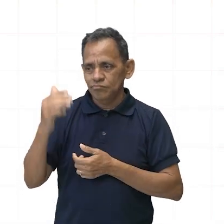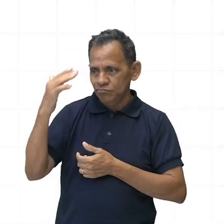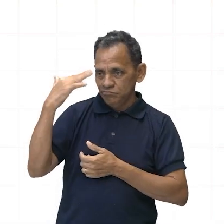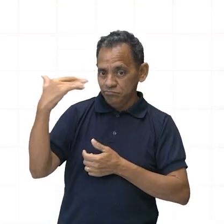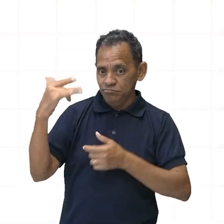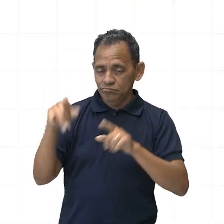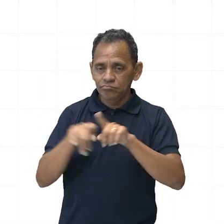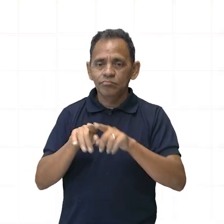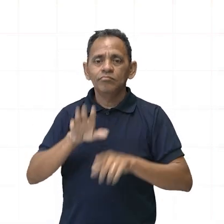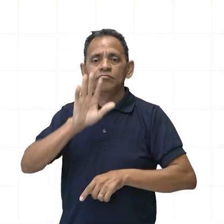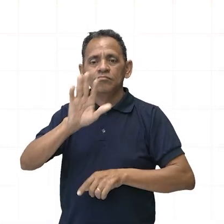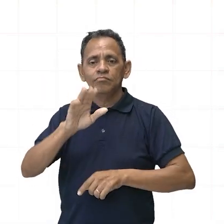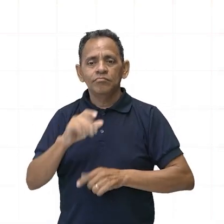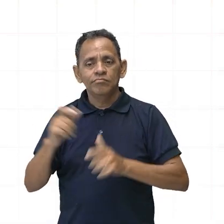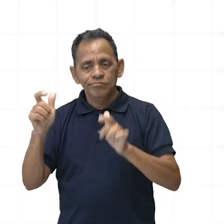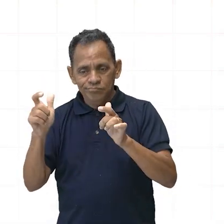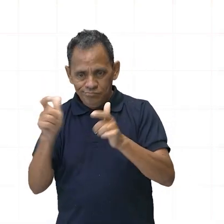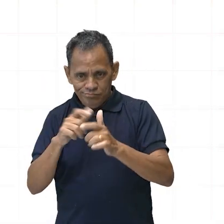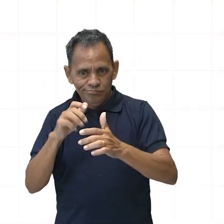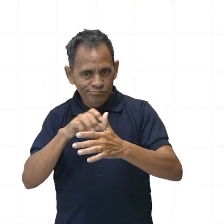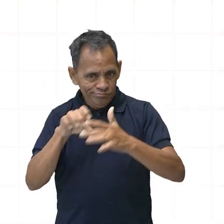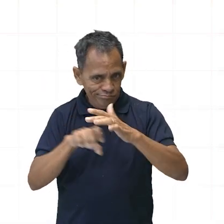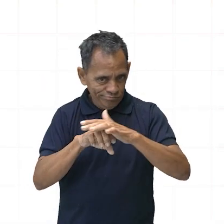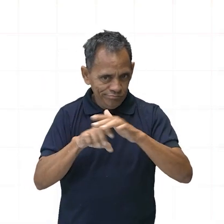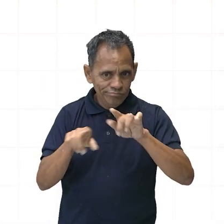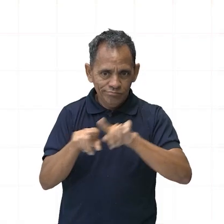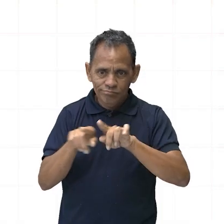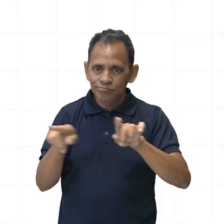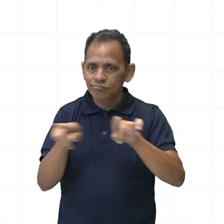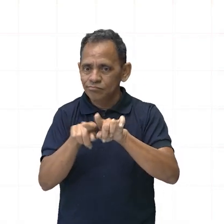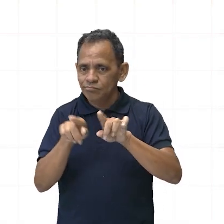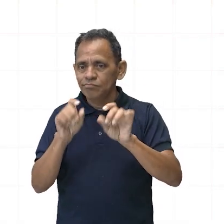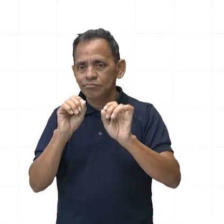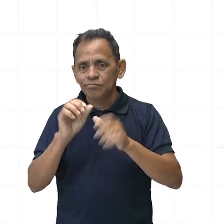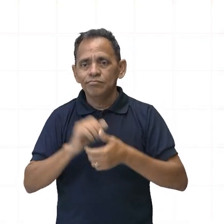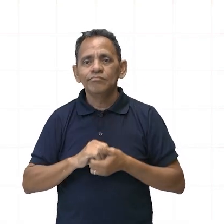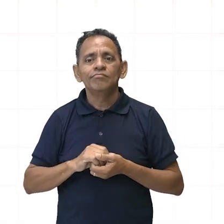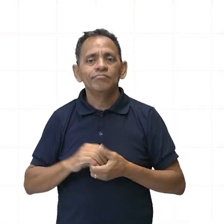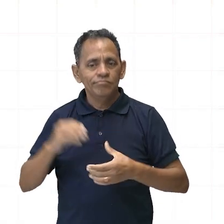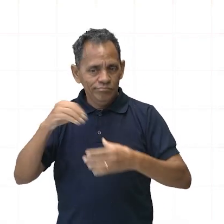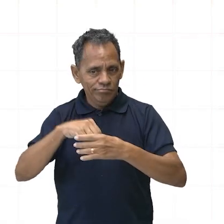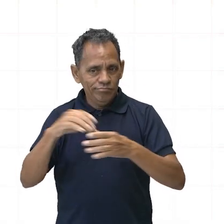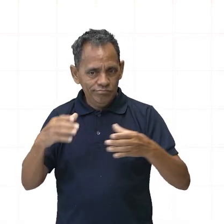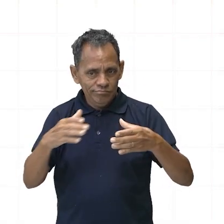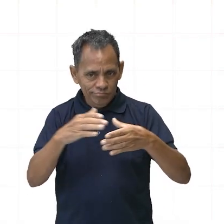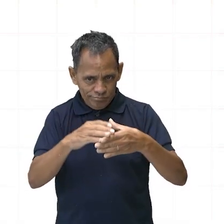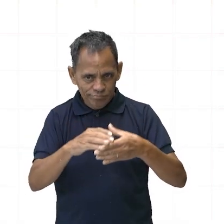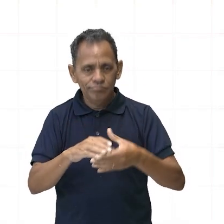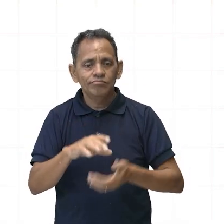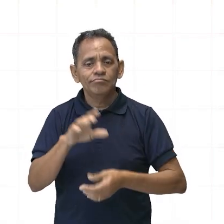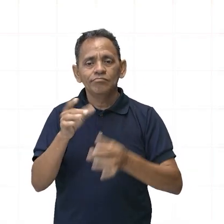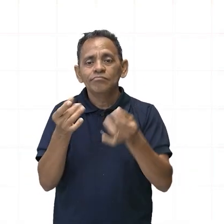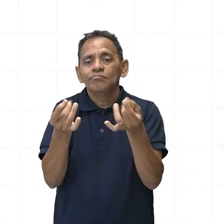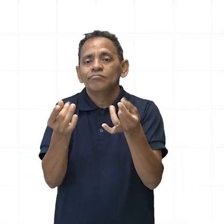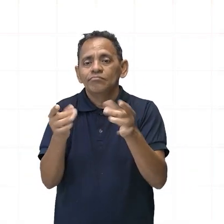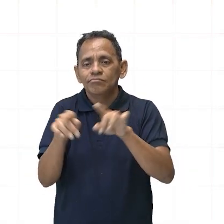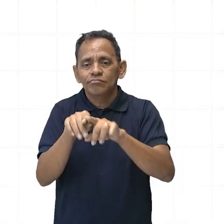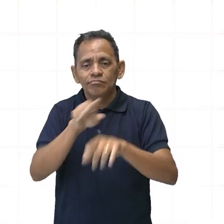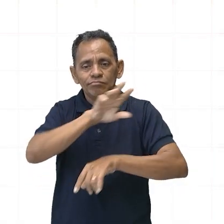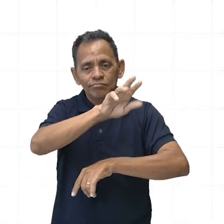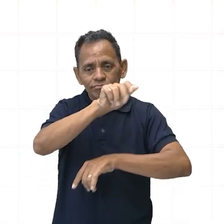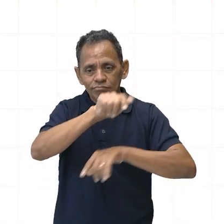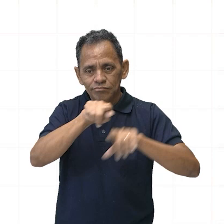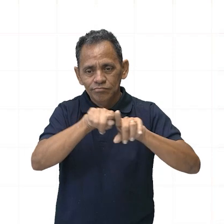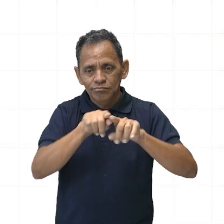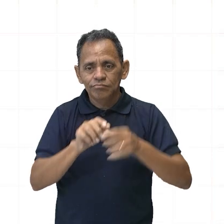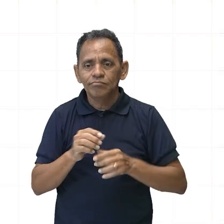as pequenas e médias empresas que fazem parte aí do continente asiático também estão começando a ter grande destaque